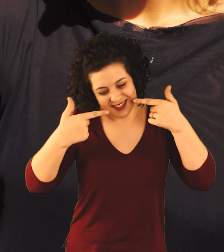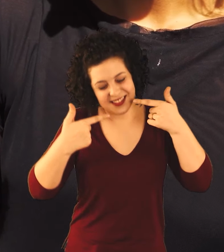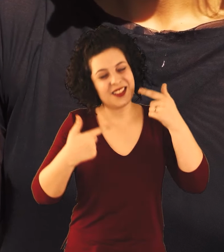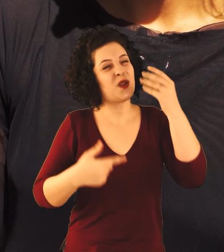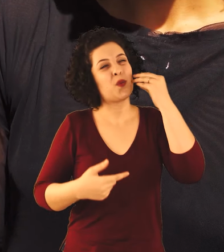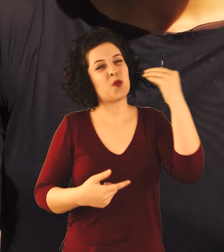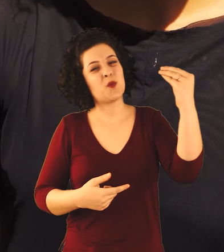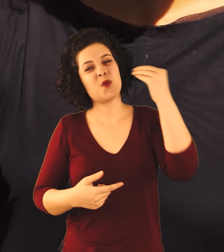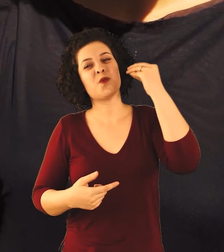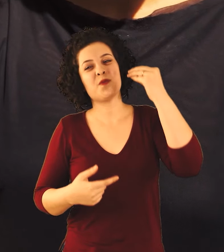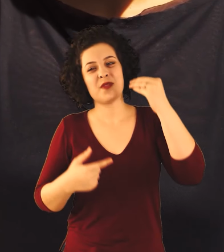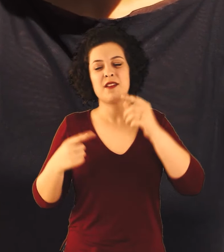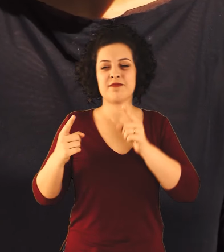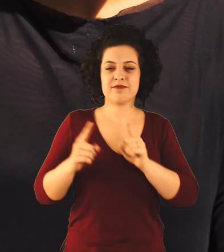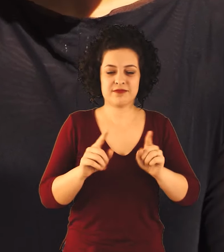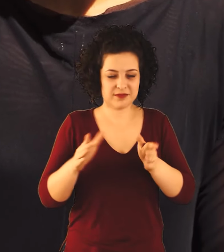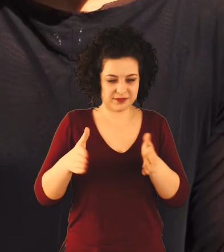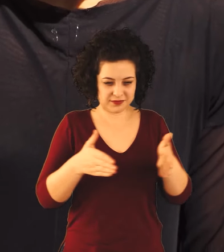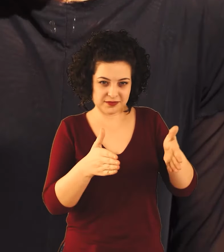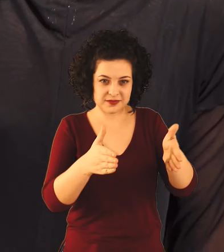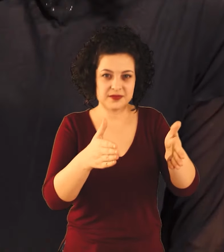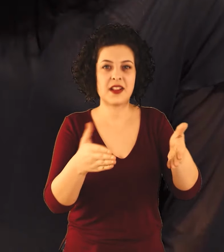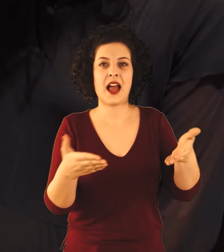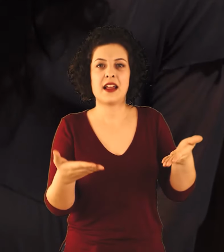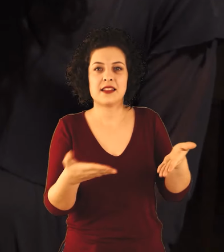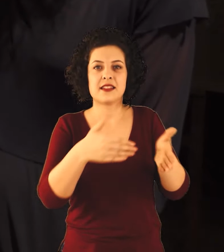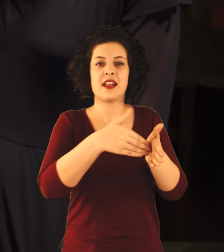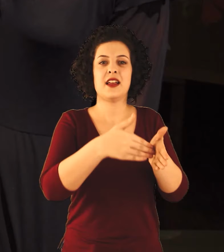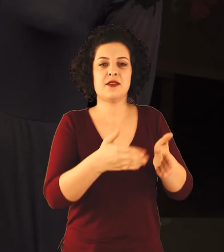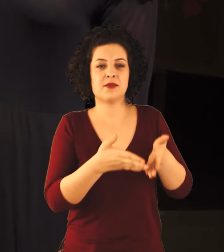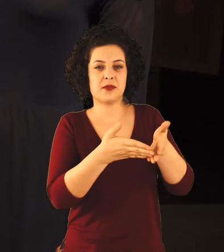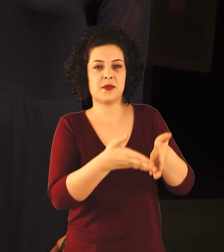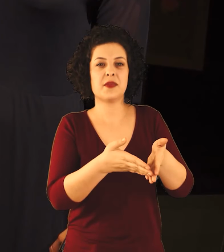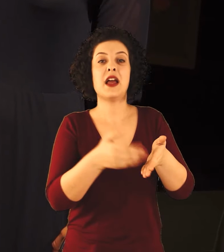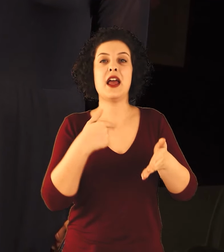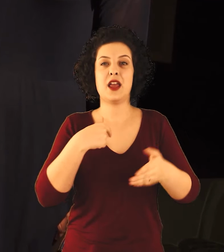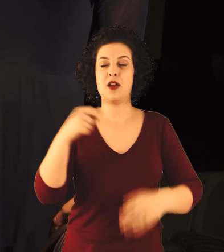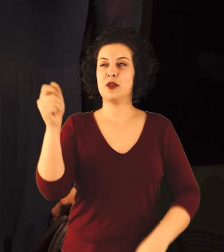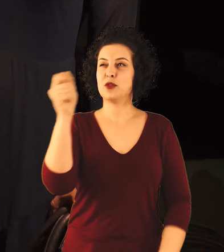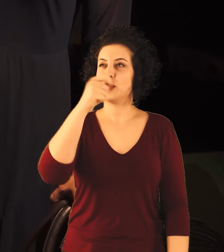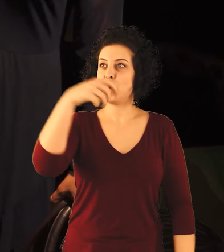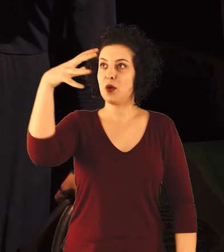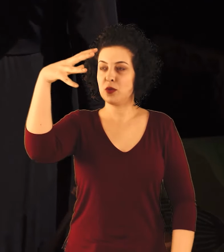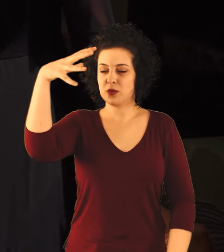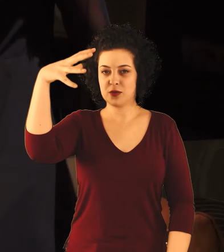receber esse beijo. Eu sou o caminho até a embarcação. Eu sou a luz que ilumina esse dia.